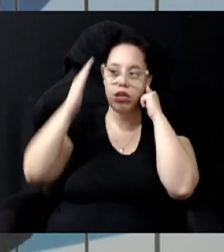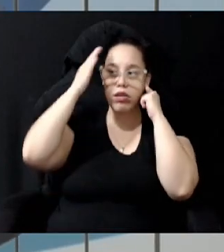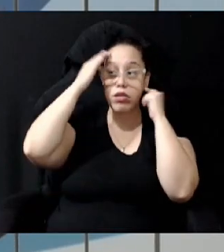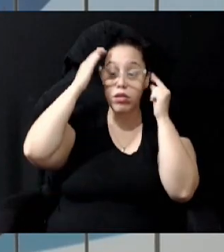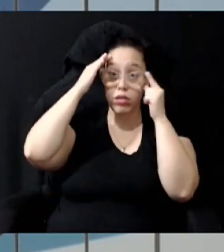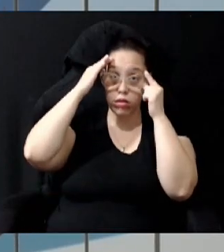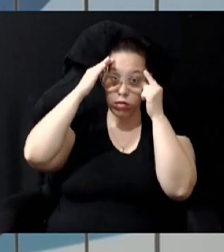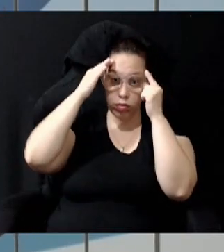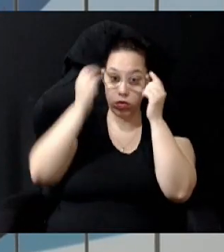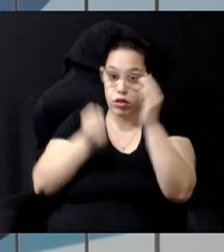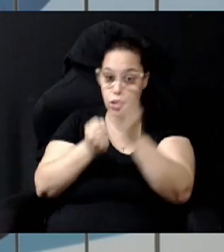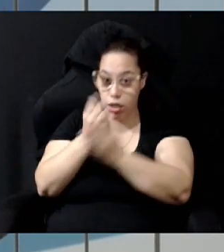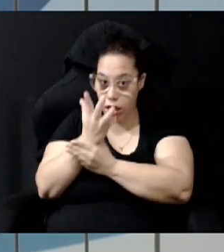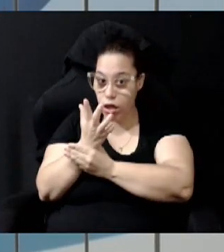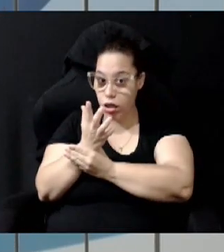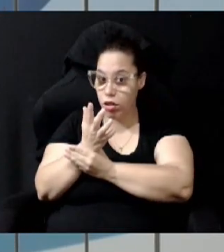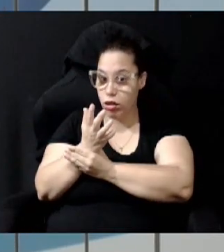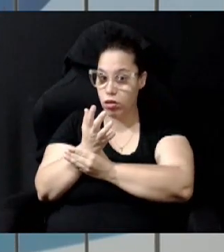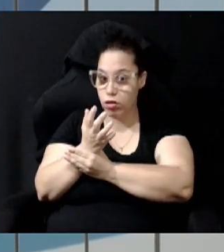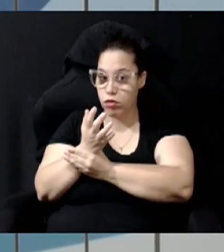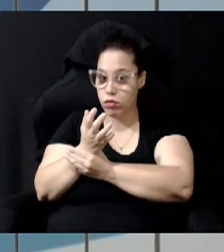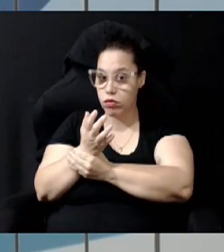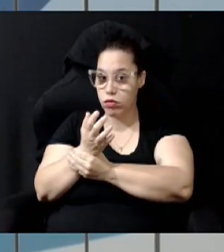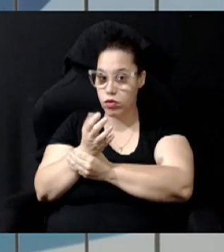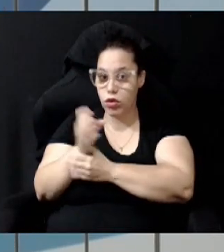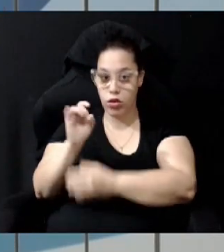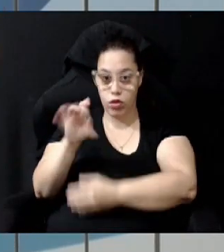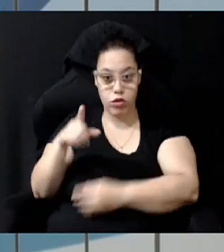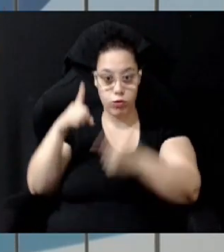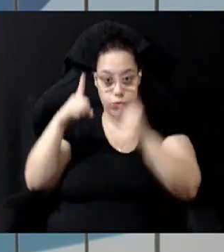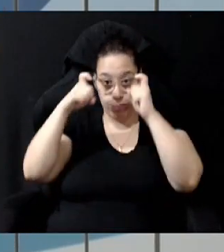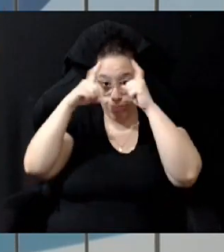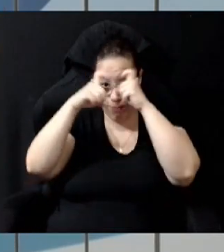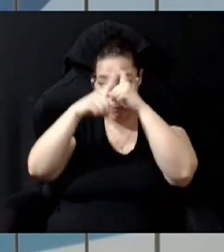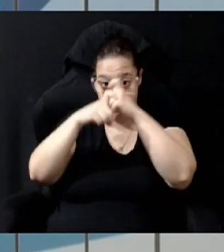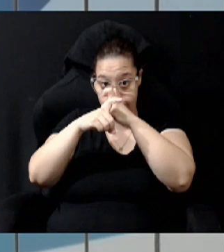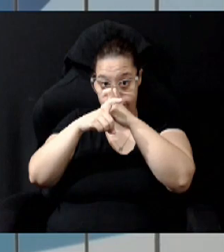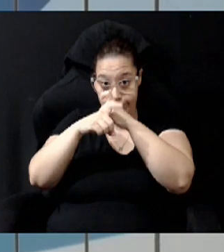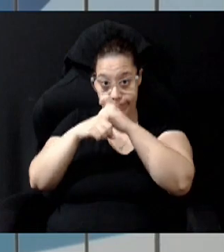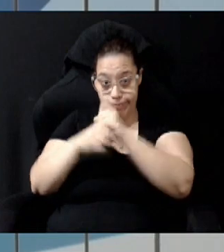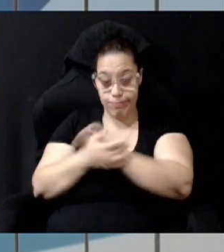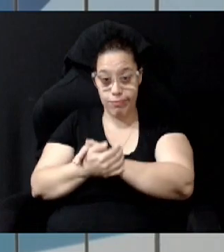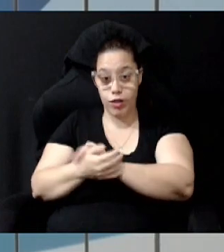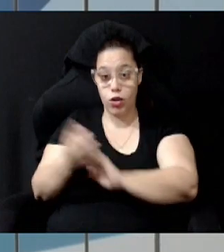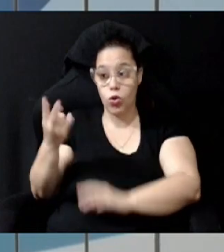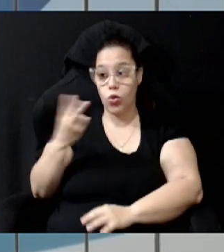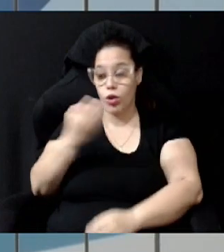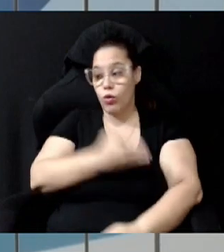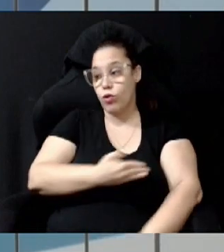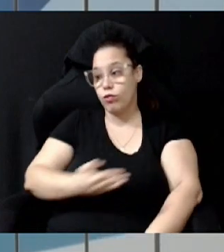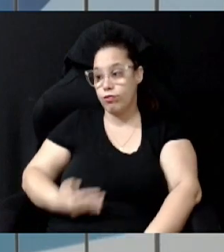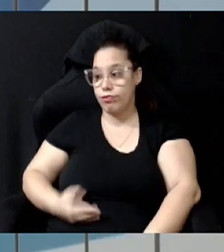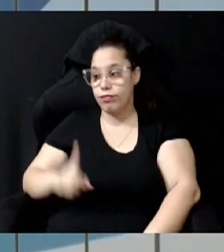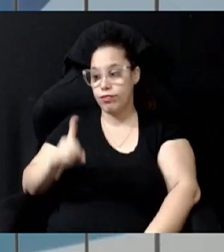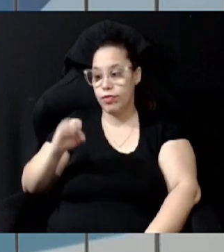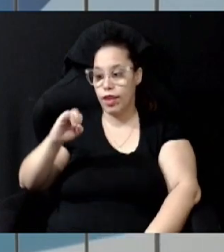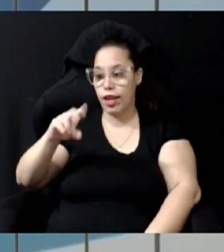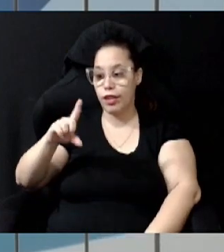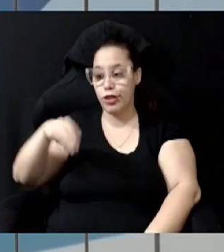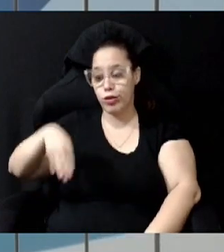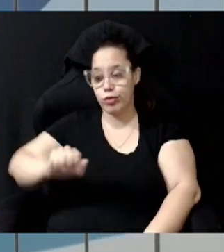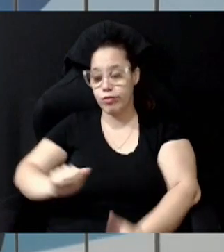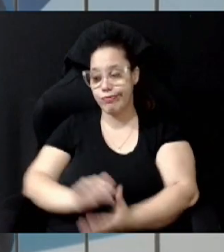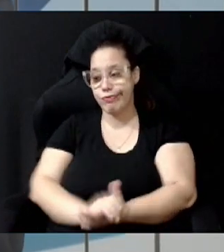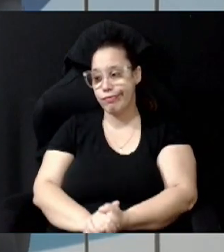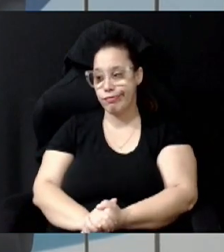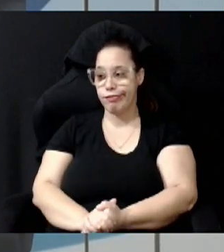Criar não só dificuldades, mas inviabilizar o segundo governo da Dilma. Por